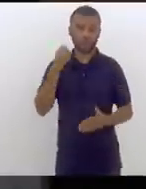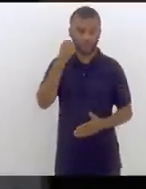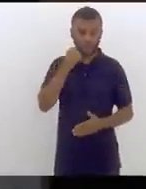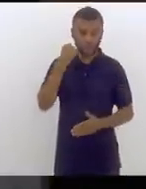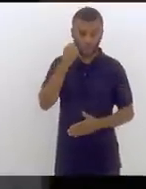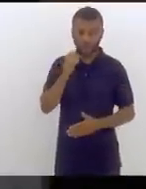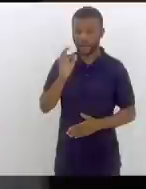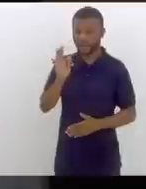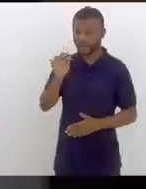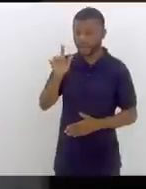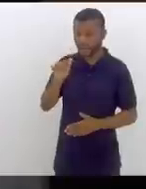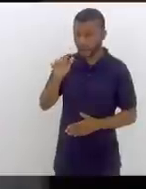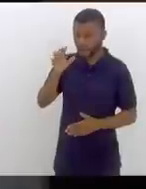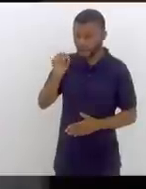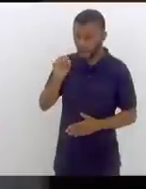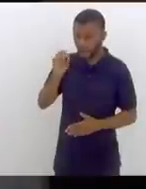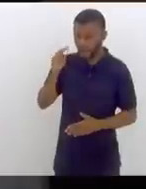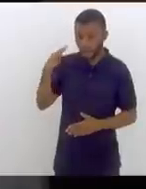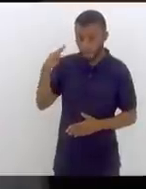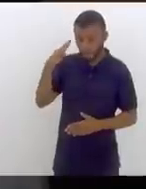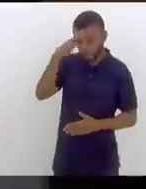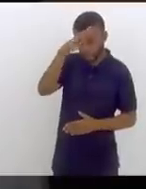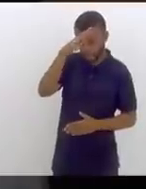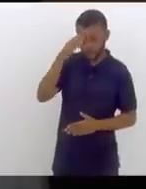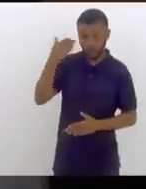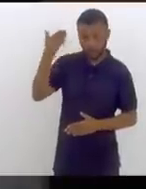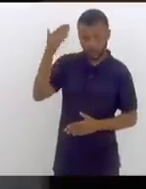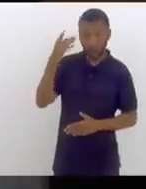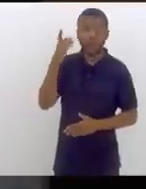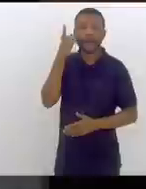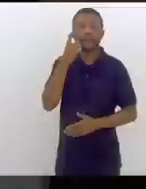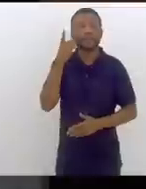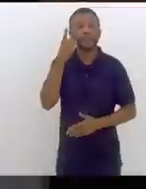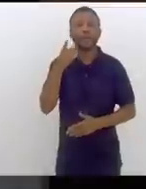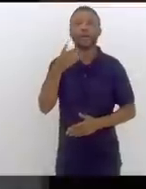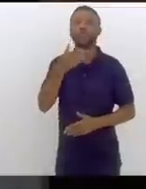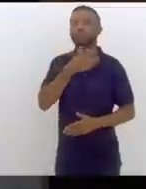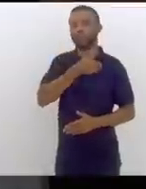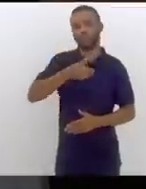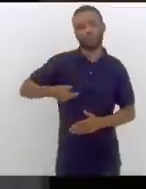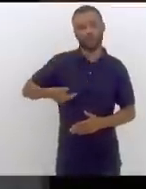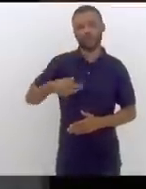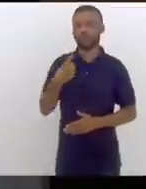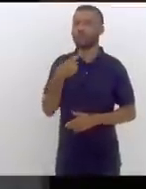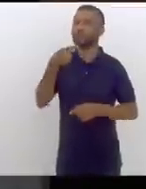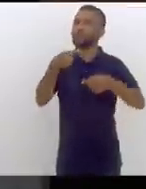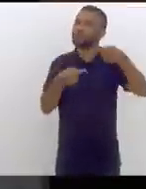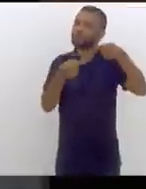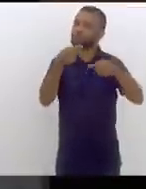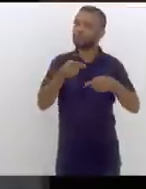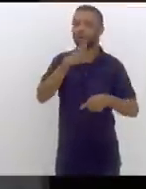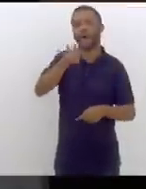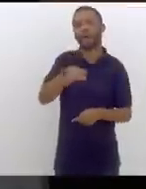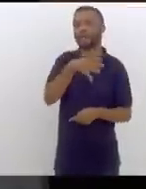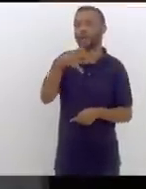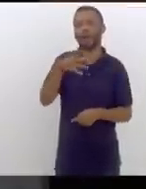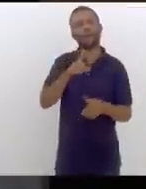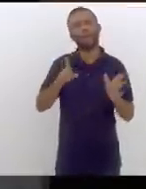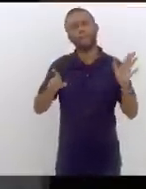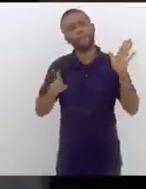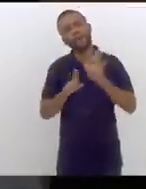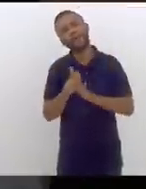Flávio bolsonaro e na época ele era deputado estadual uma audiência pública a gente discutiu a escala E aí eu fiz a seguinte pergunta